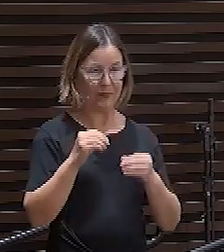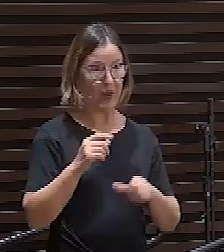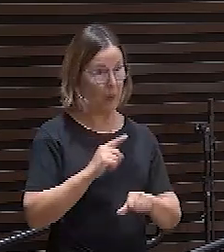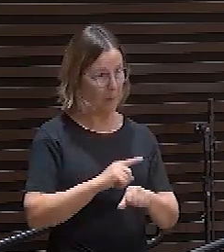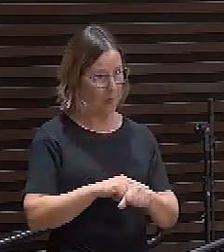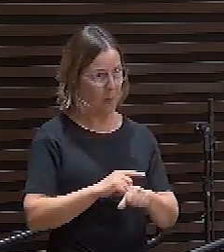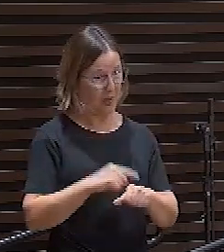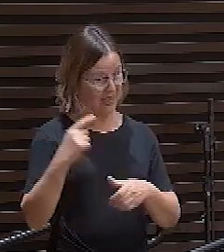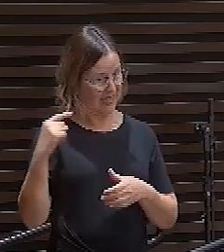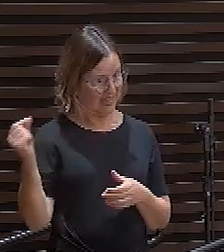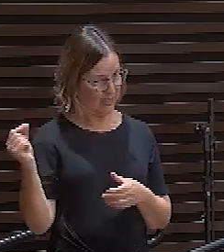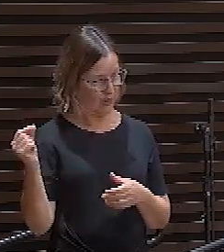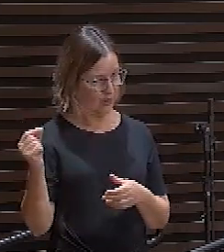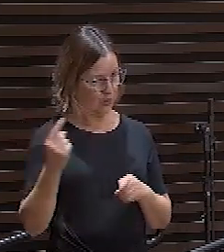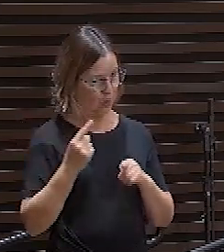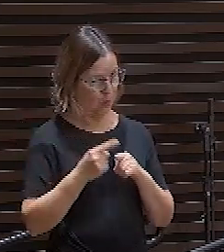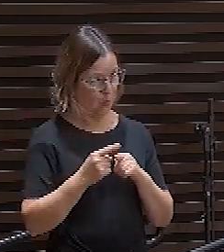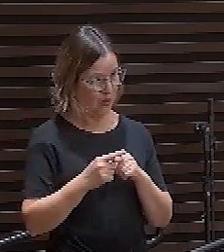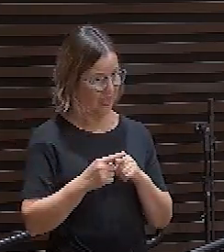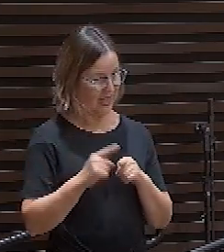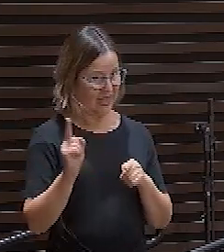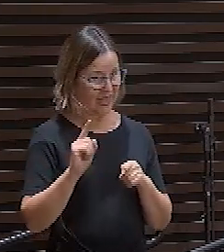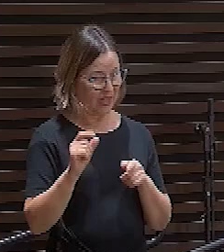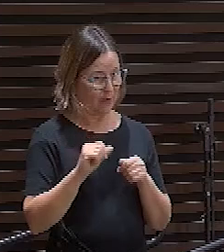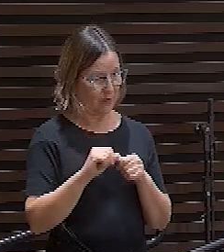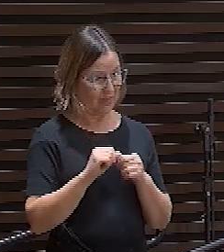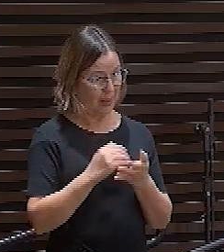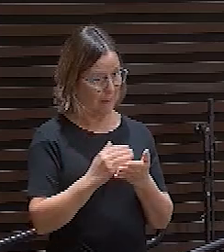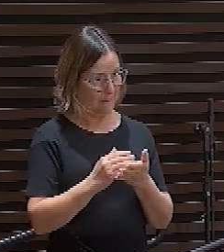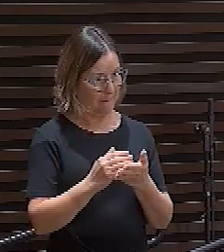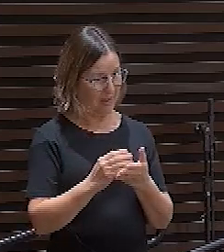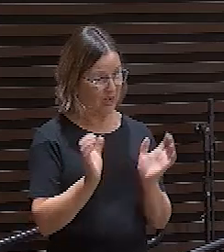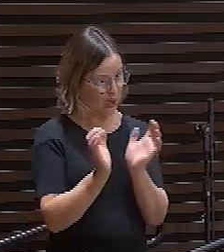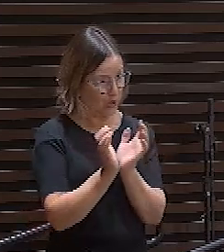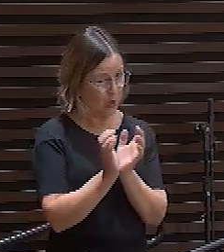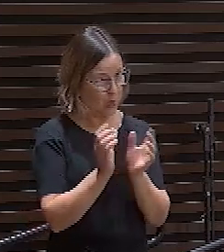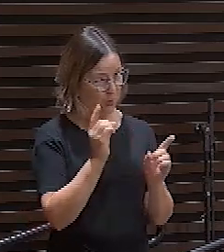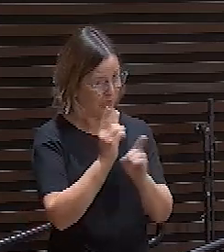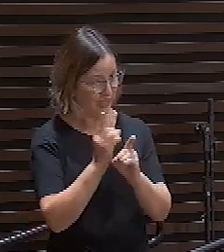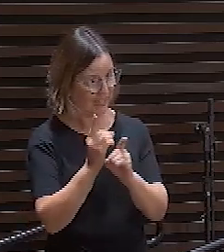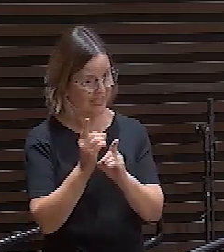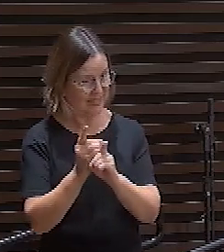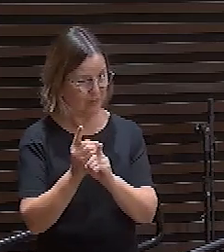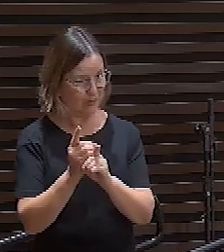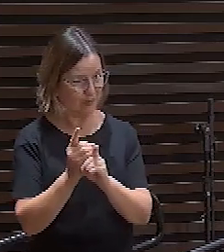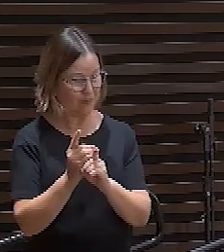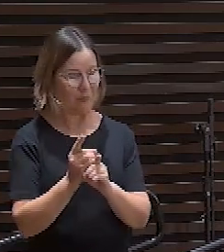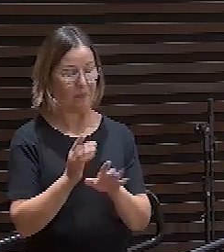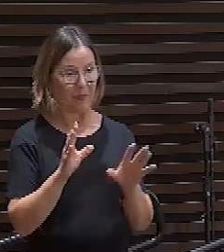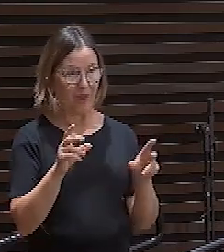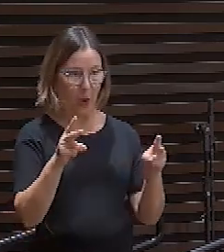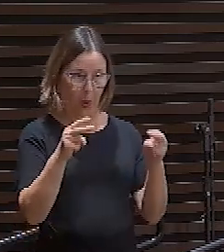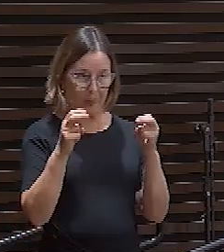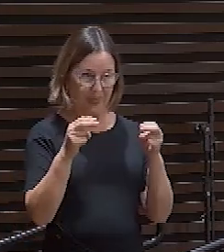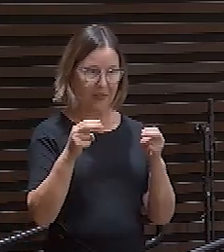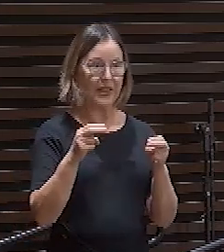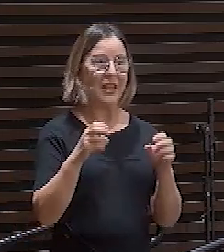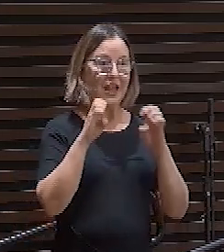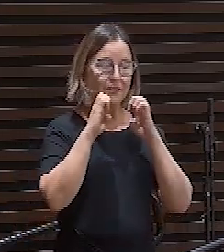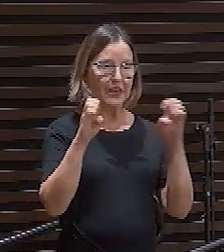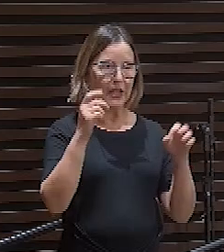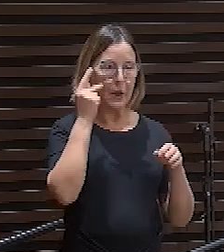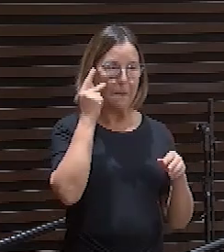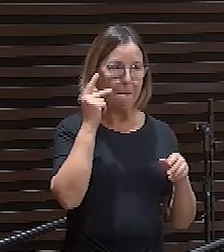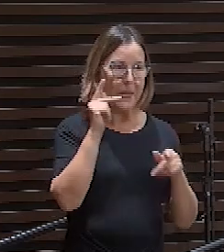já não fazia mais parte do grupo, veja que o evangelho vem para aqueles que creem. O evangelho não é